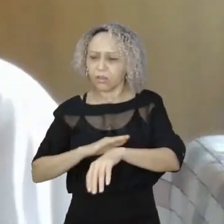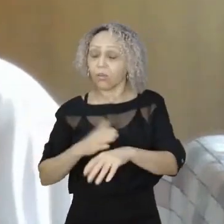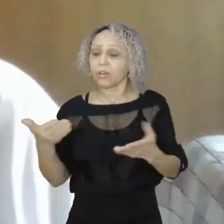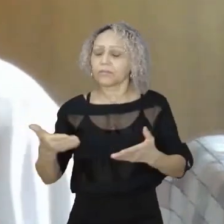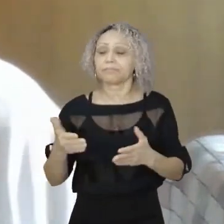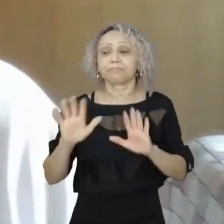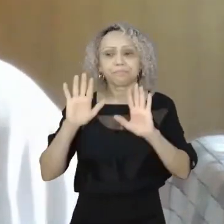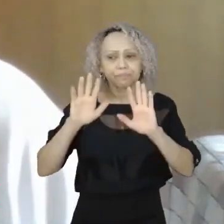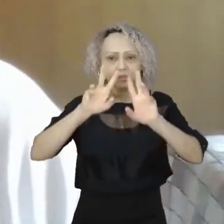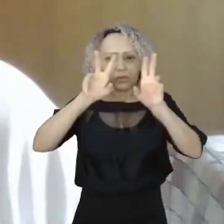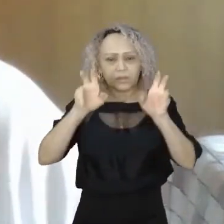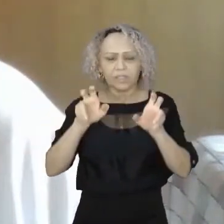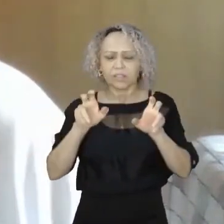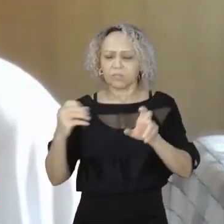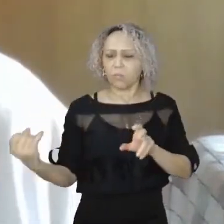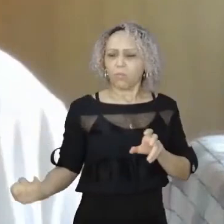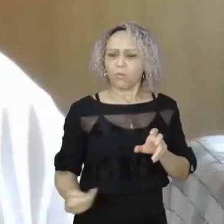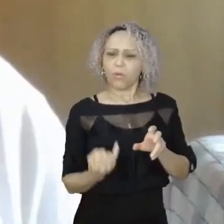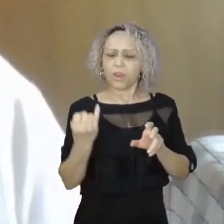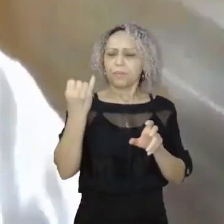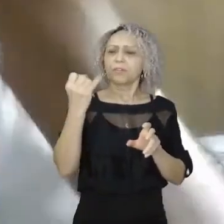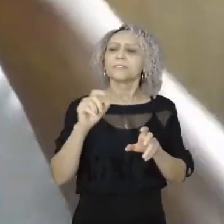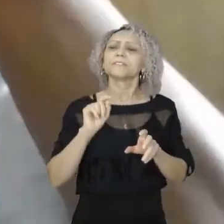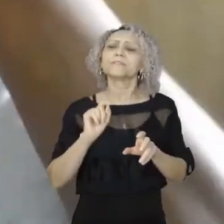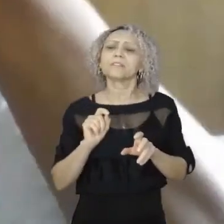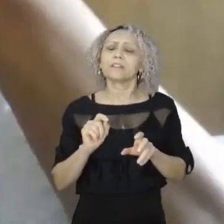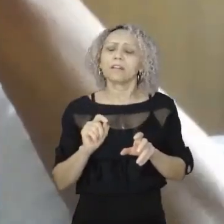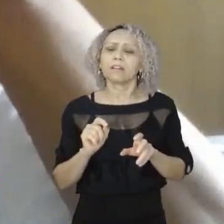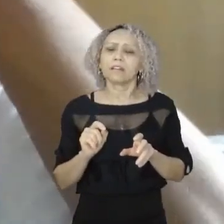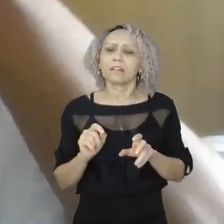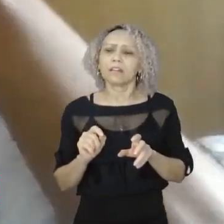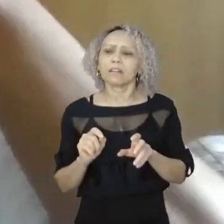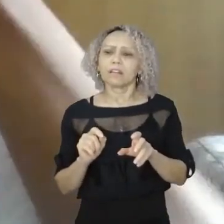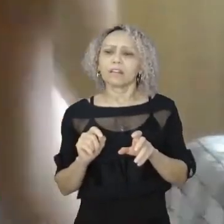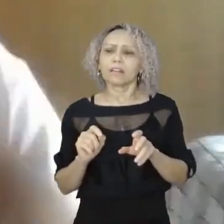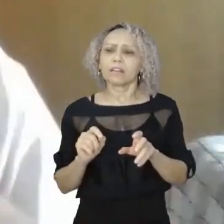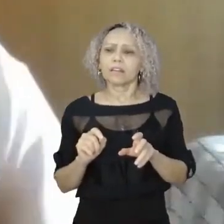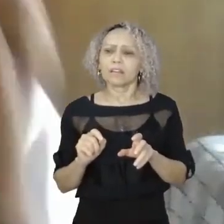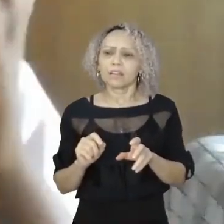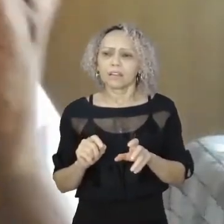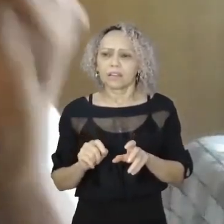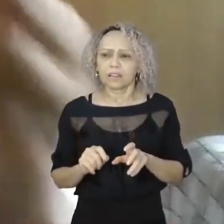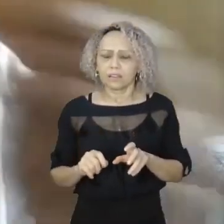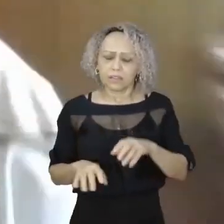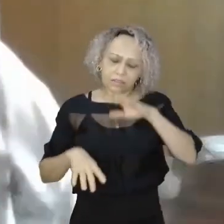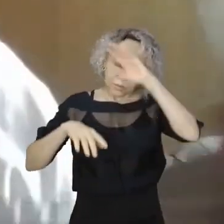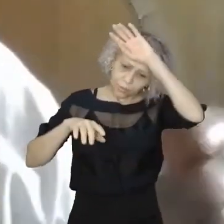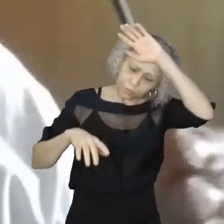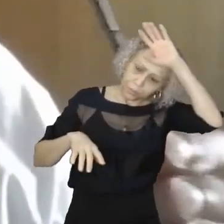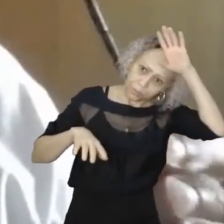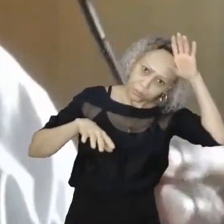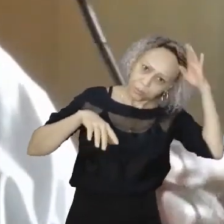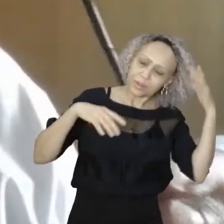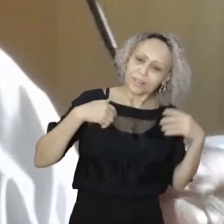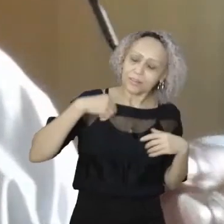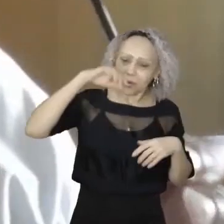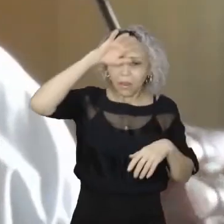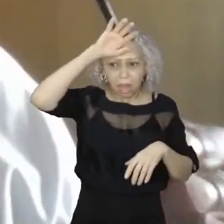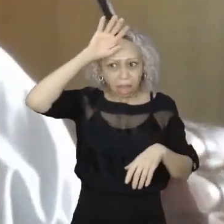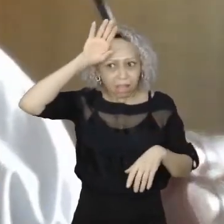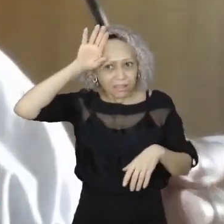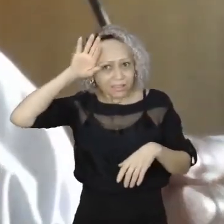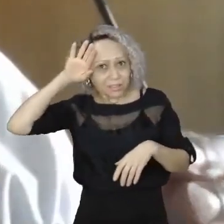relevante, levantada agora, que foi... Olha, eu estou limpando aqui o suor porque está um calor